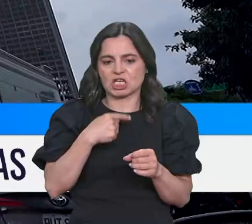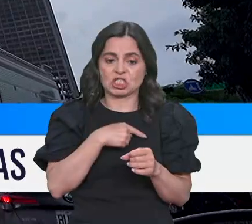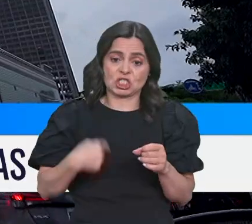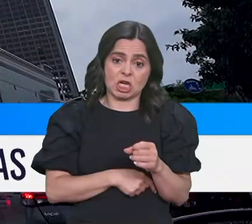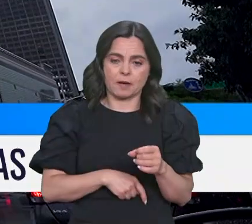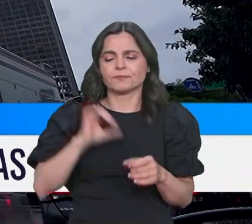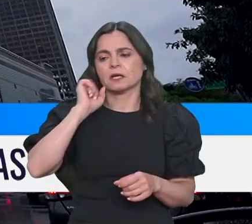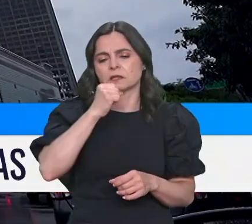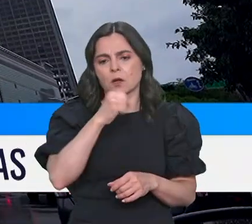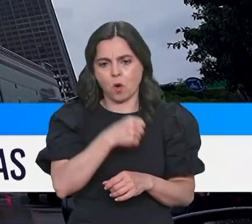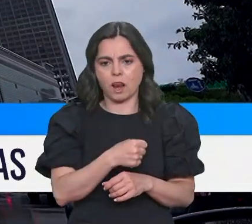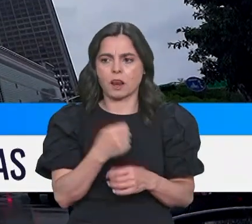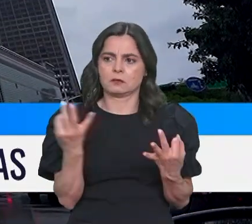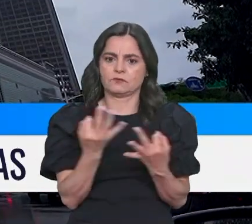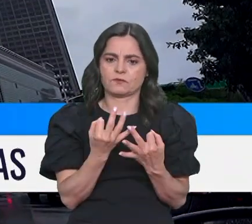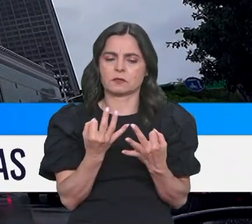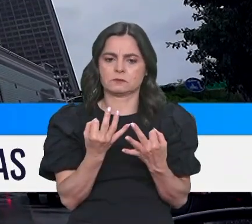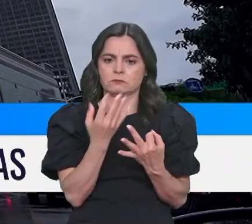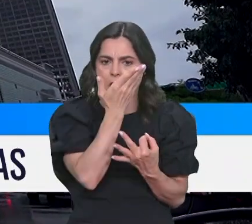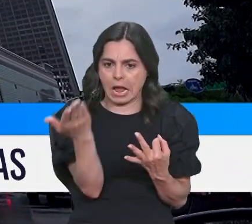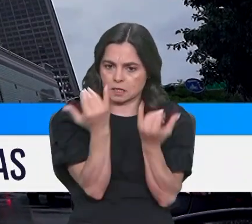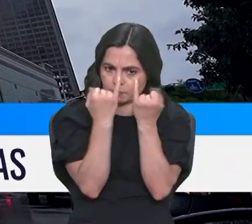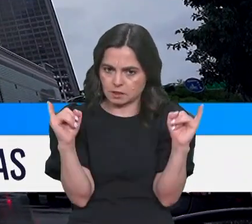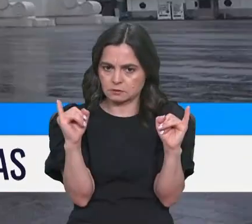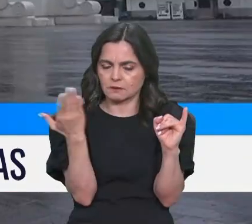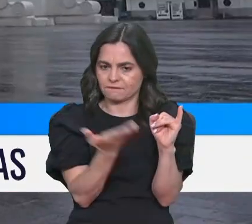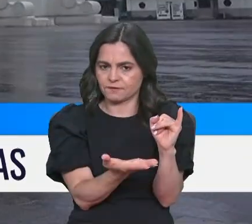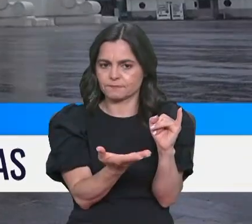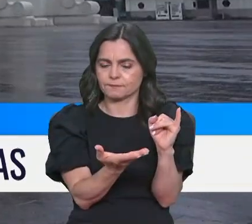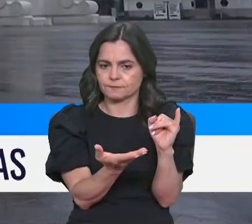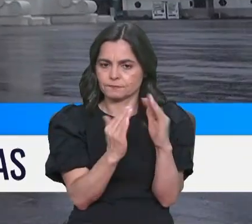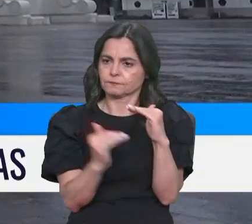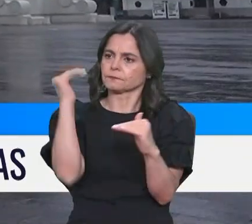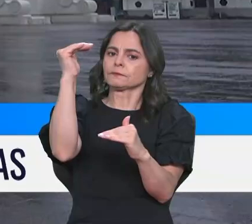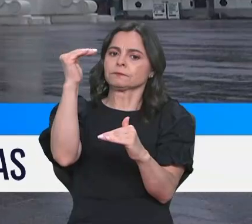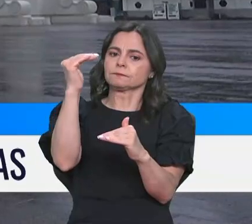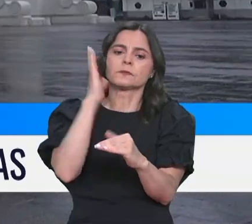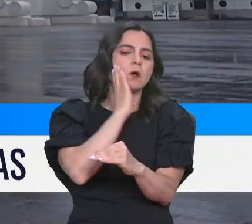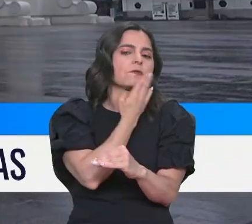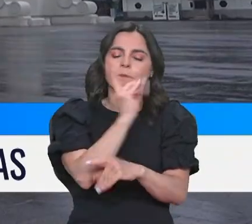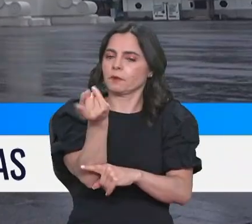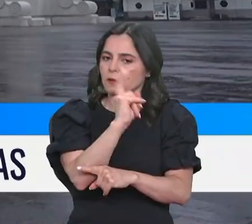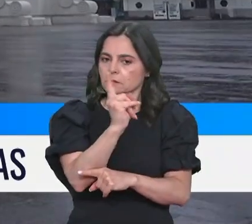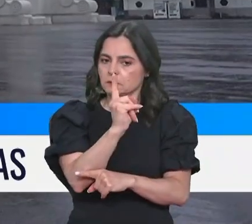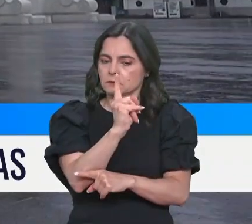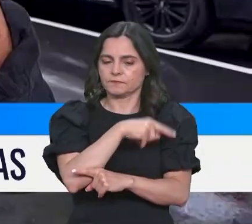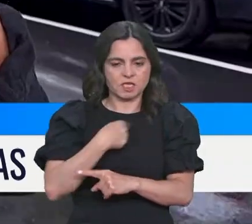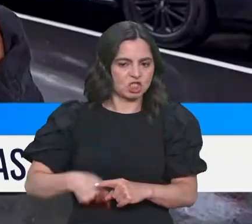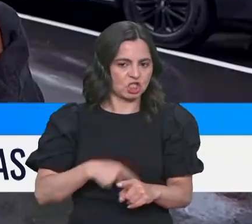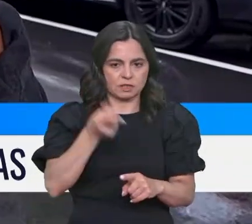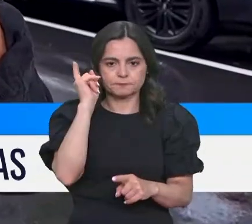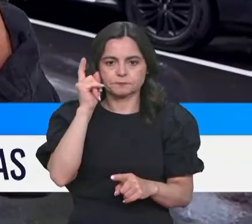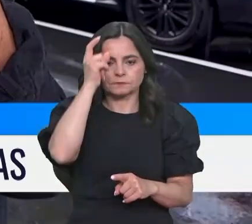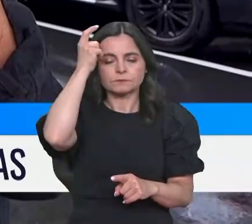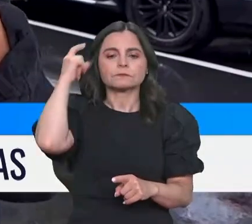facto, existe de forma independente. A sua soberania não depende da República Popular da China. Aliás, a